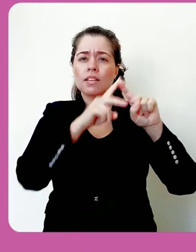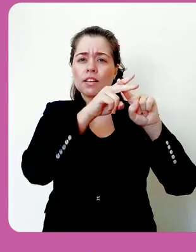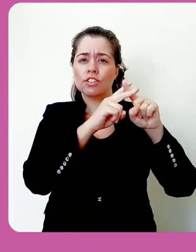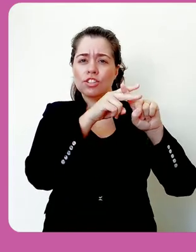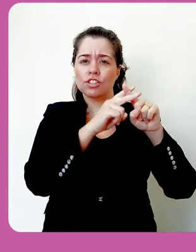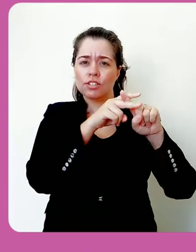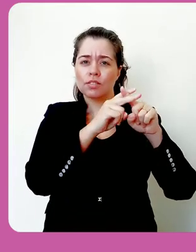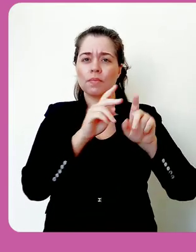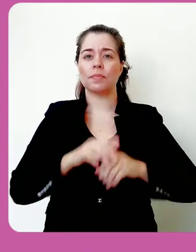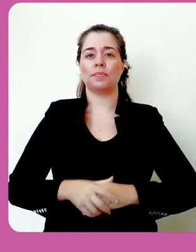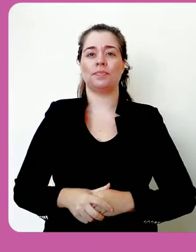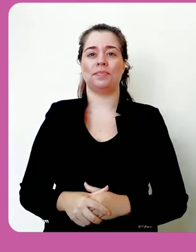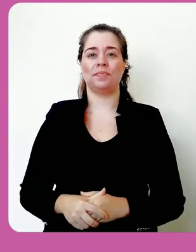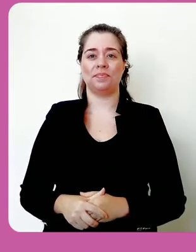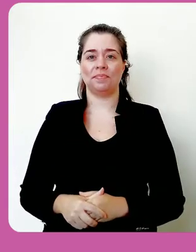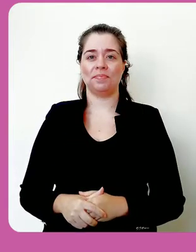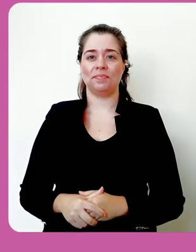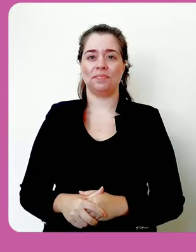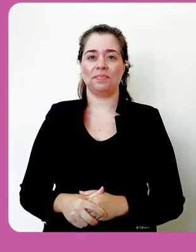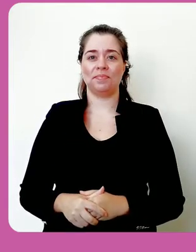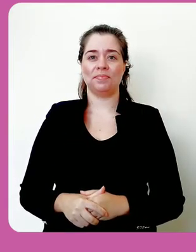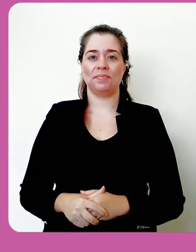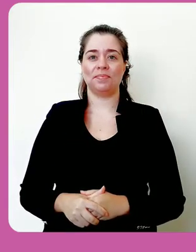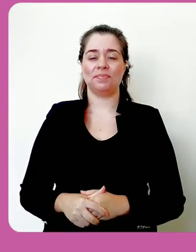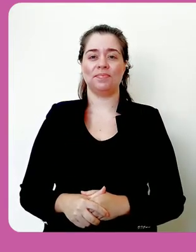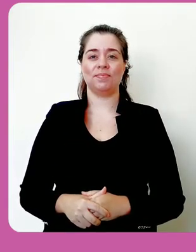editar as configurações